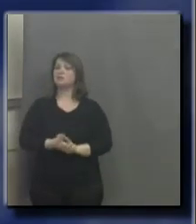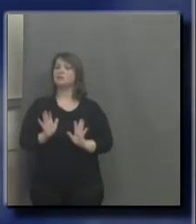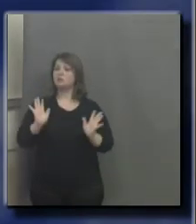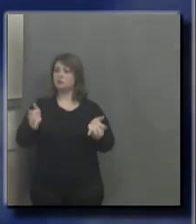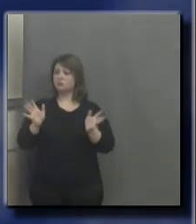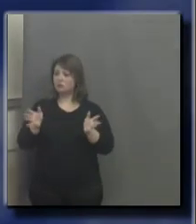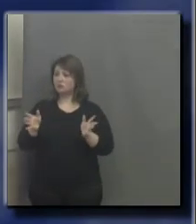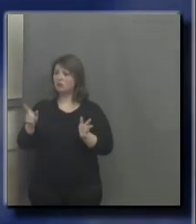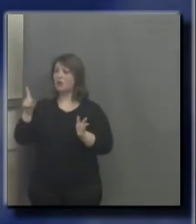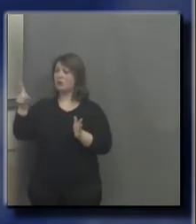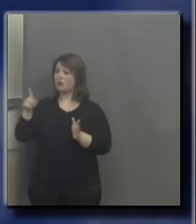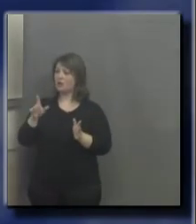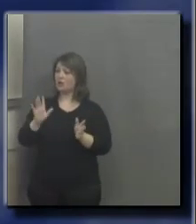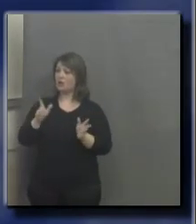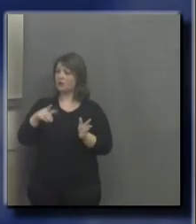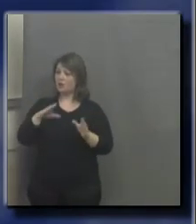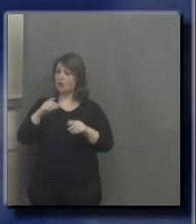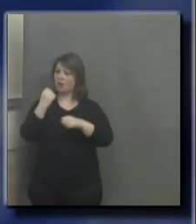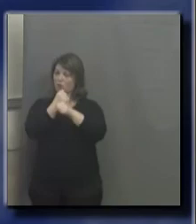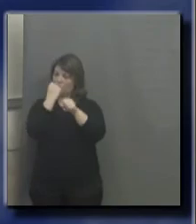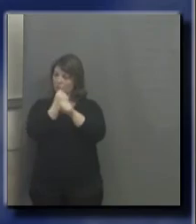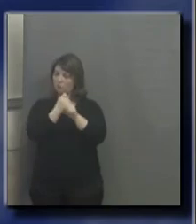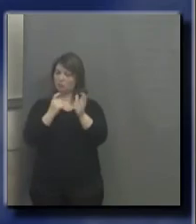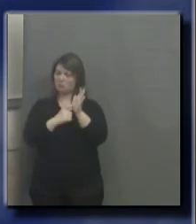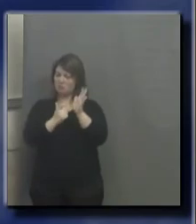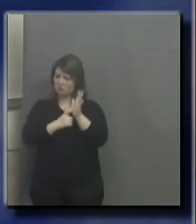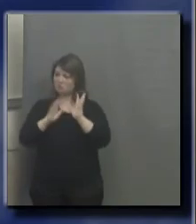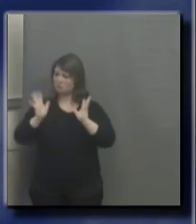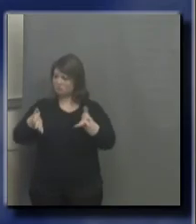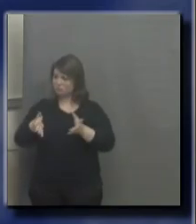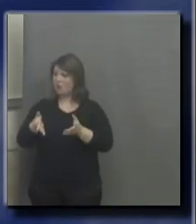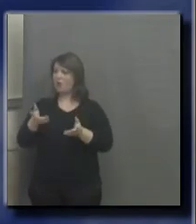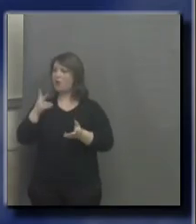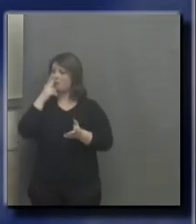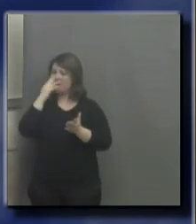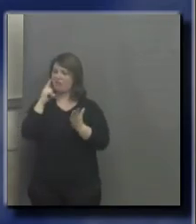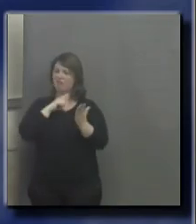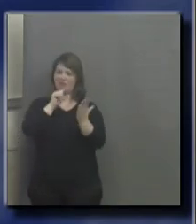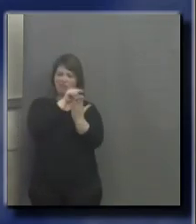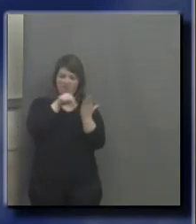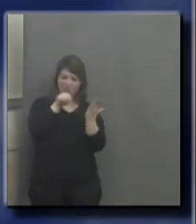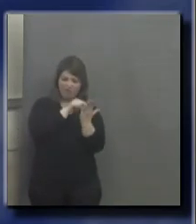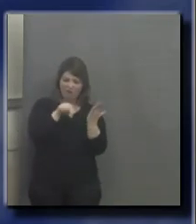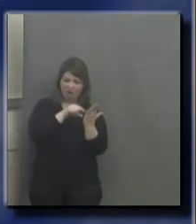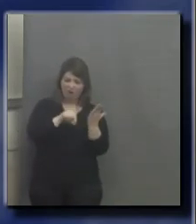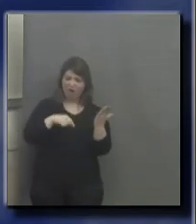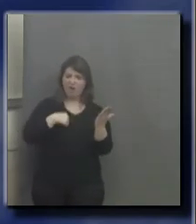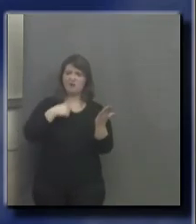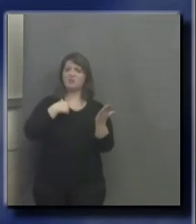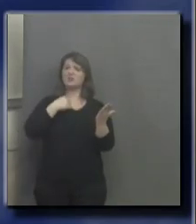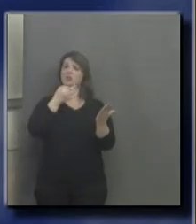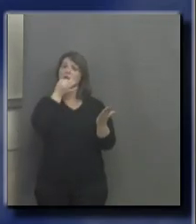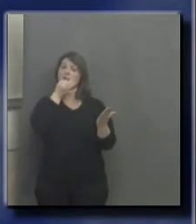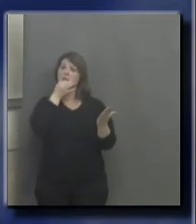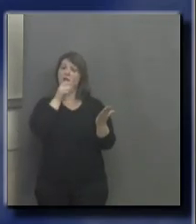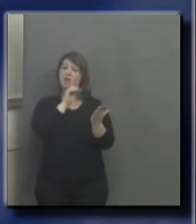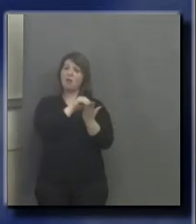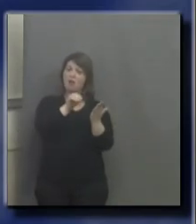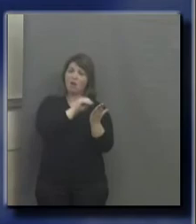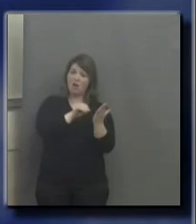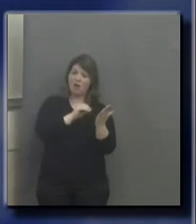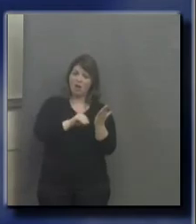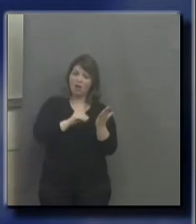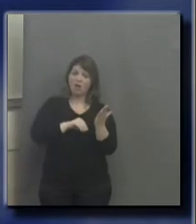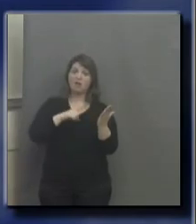Já que participamos da construção desse documento ativamente, tem frases ali inteiras que foram sugeridas pelos